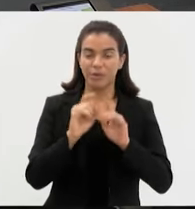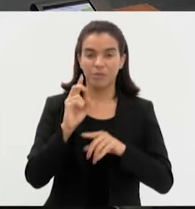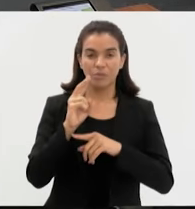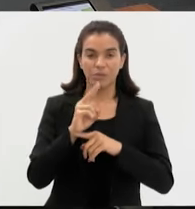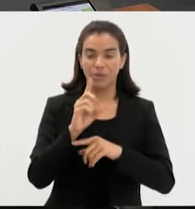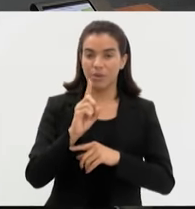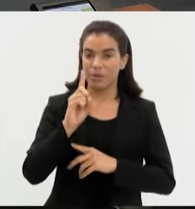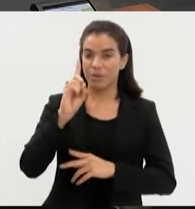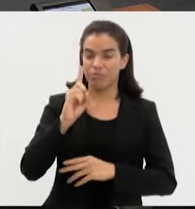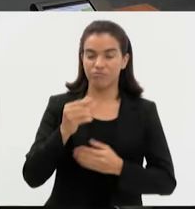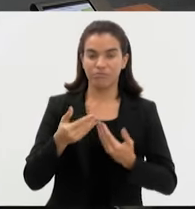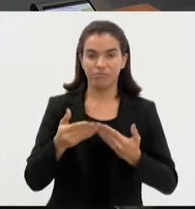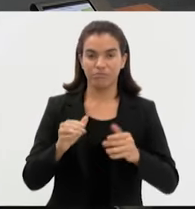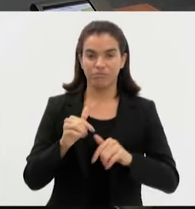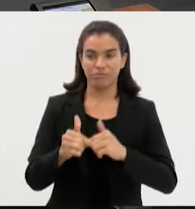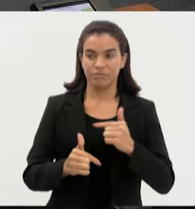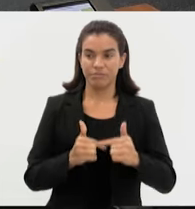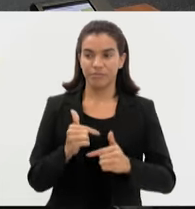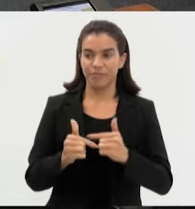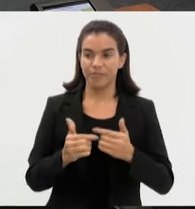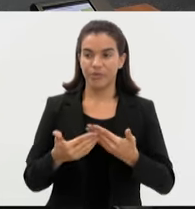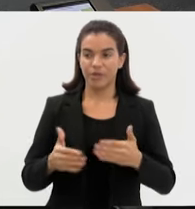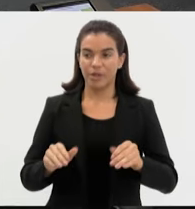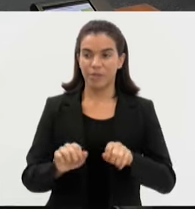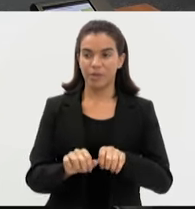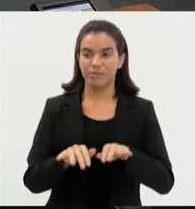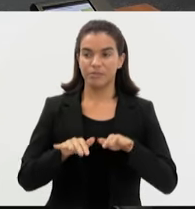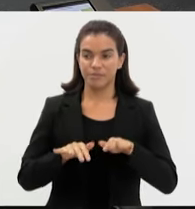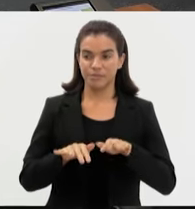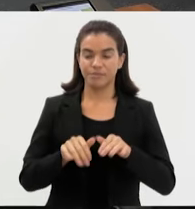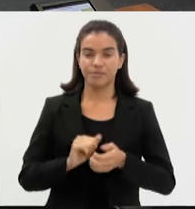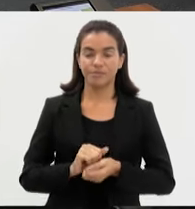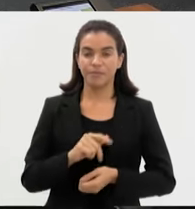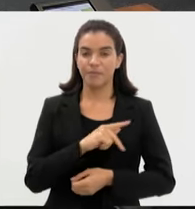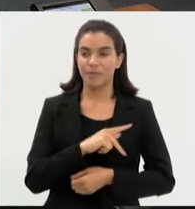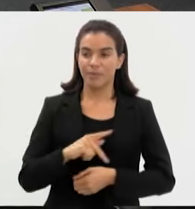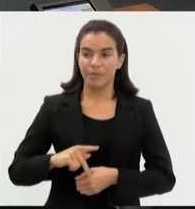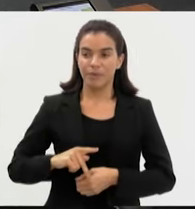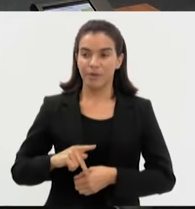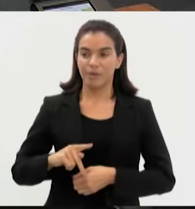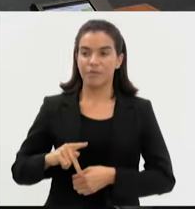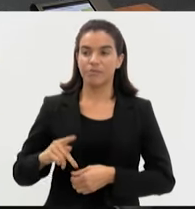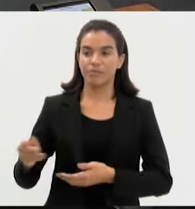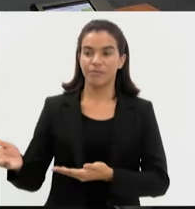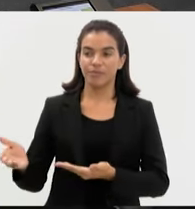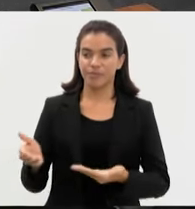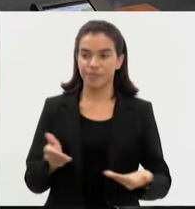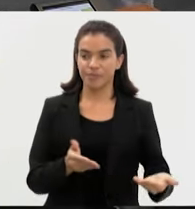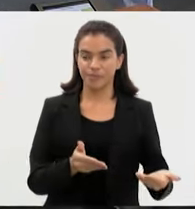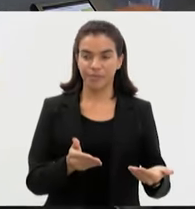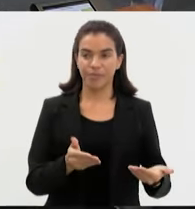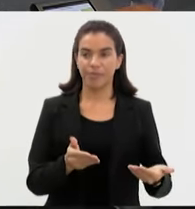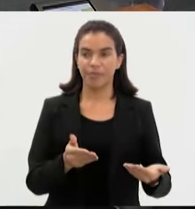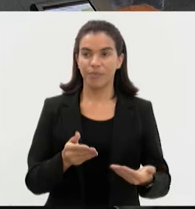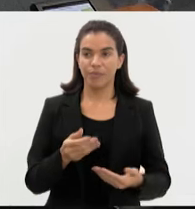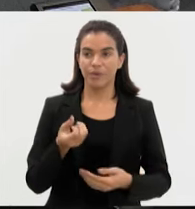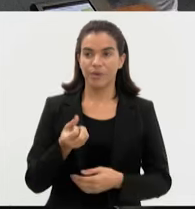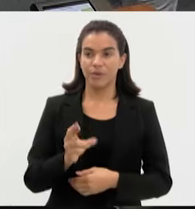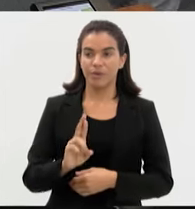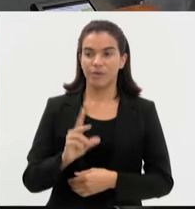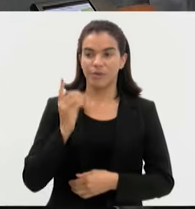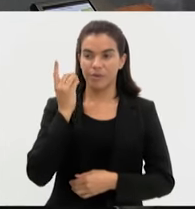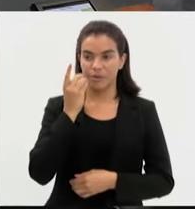iniciamos os nossos trabalhos está aberta a sessão a presidência a presidência a presidência convida o senhor